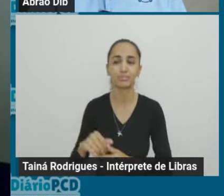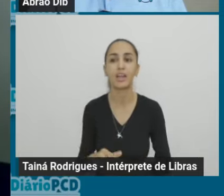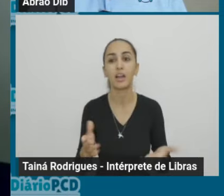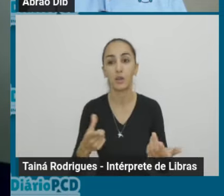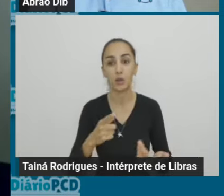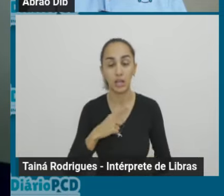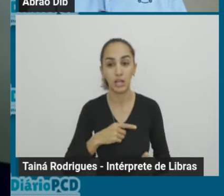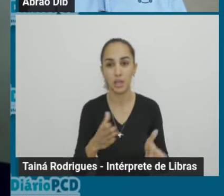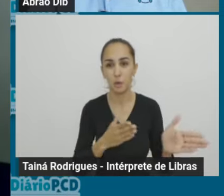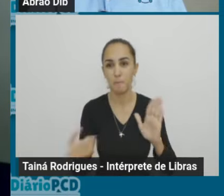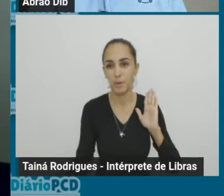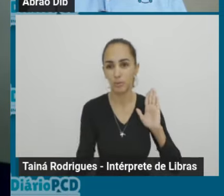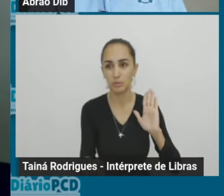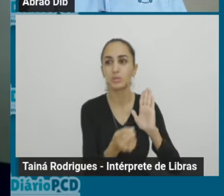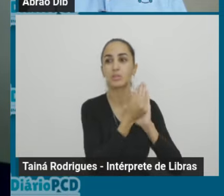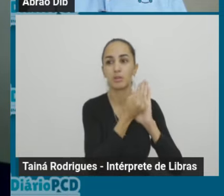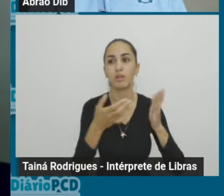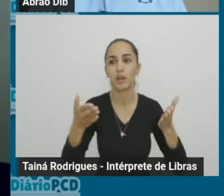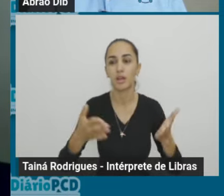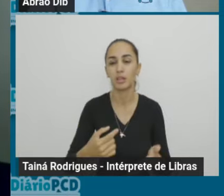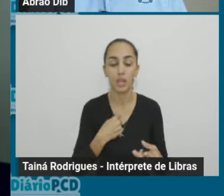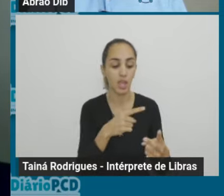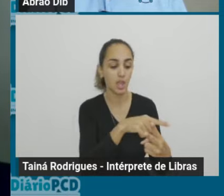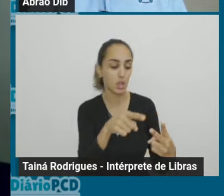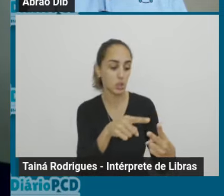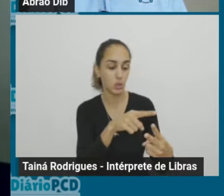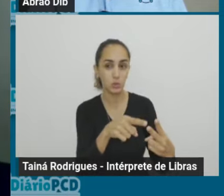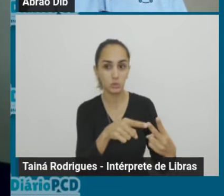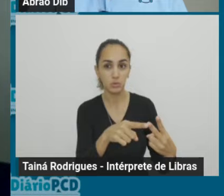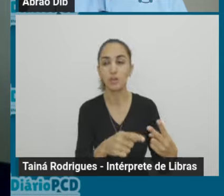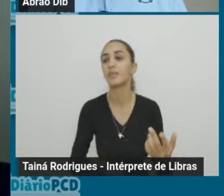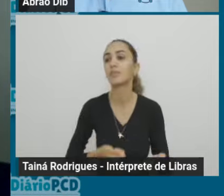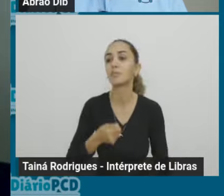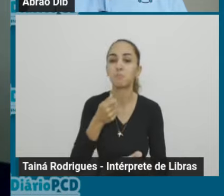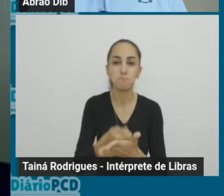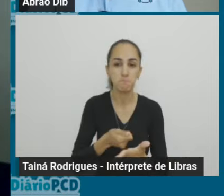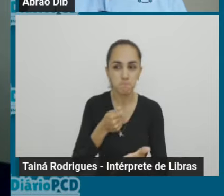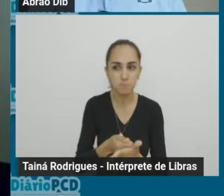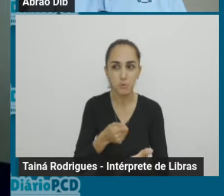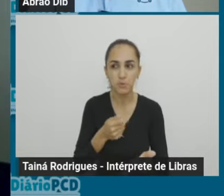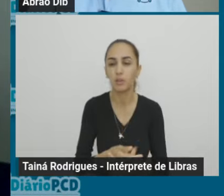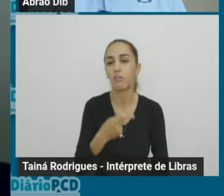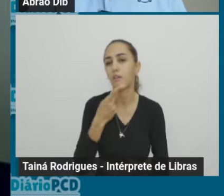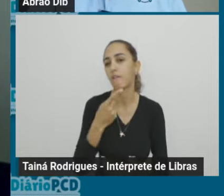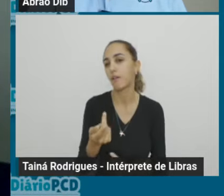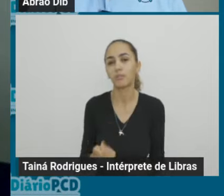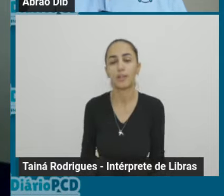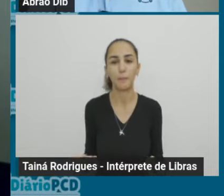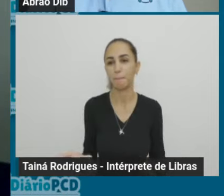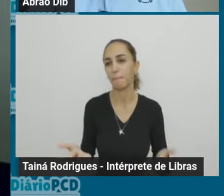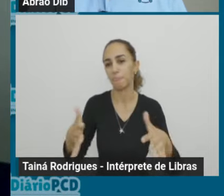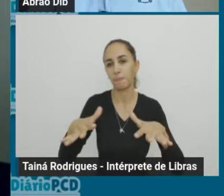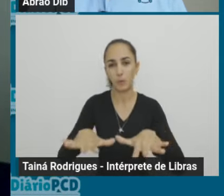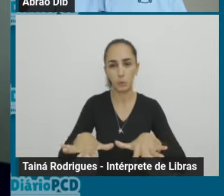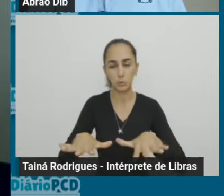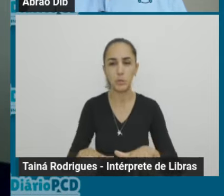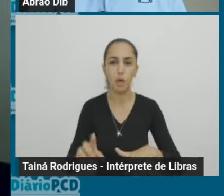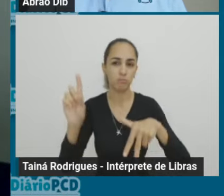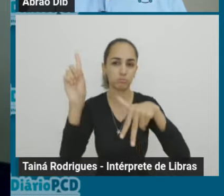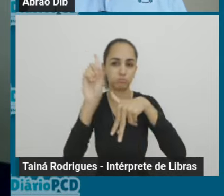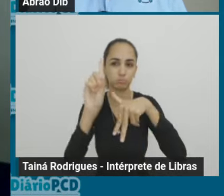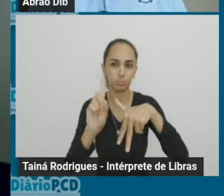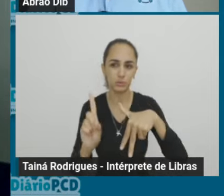histórico aqui, Amon e eu, então eles estão buscando sempre falar sobre inclusão, sobre pessoas com deficiência, porque